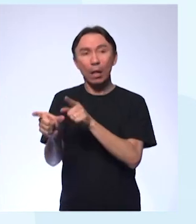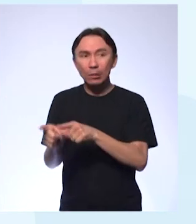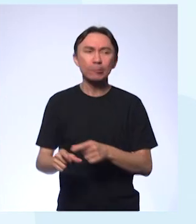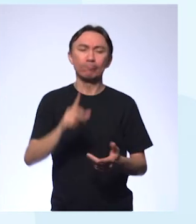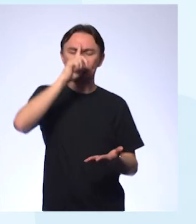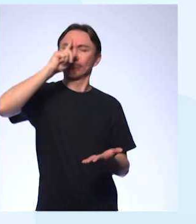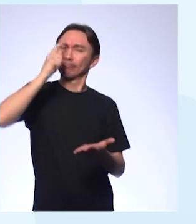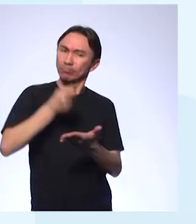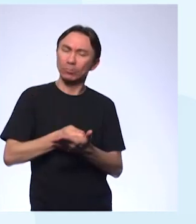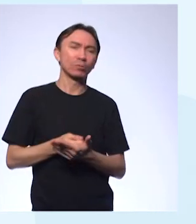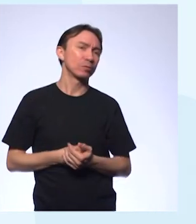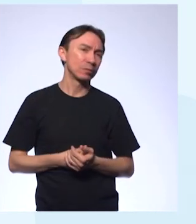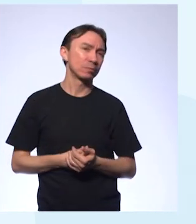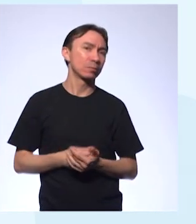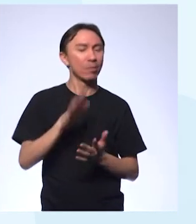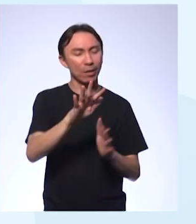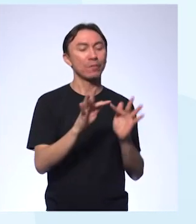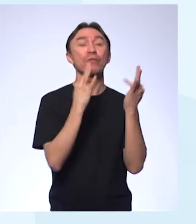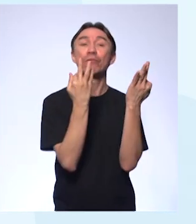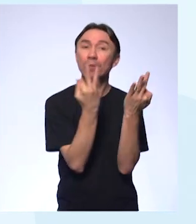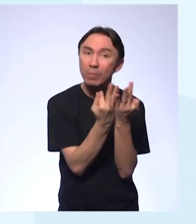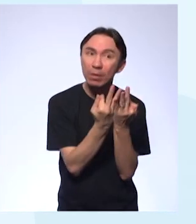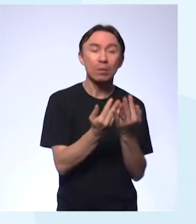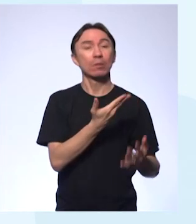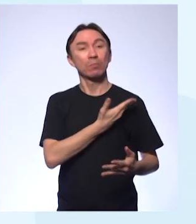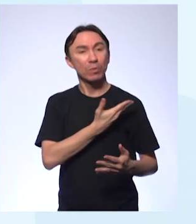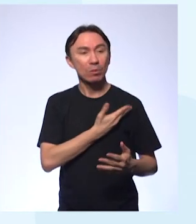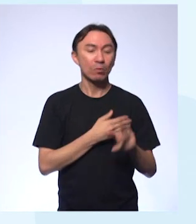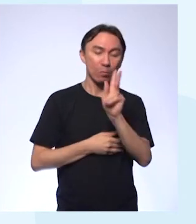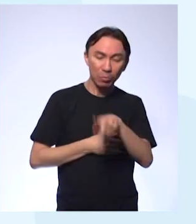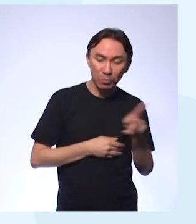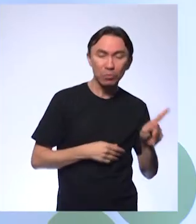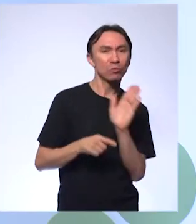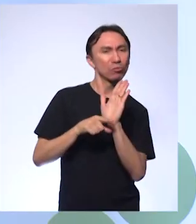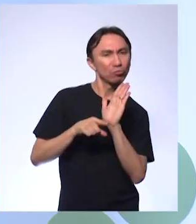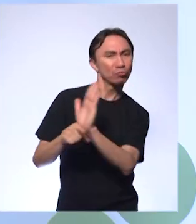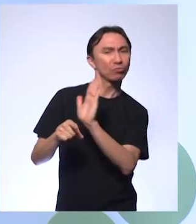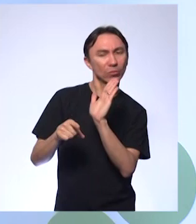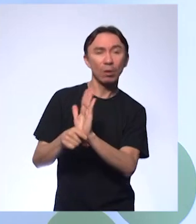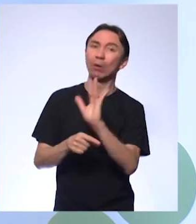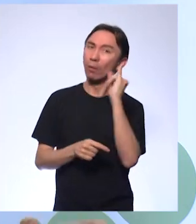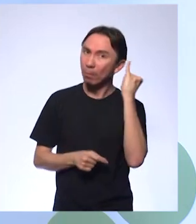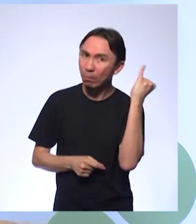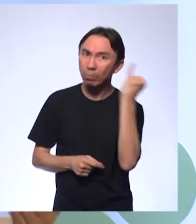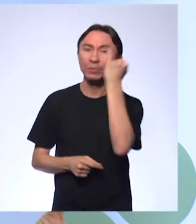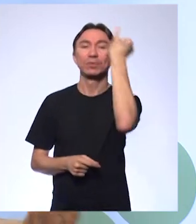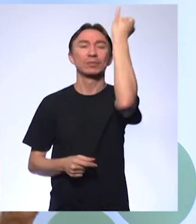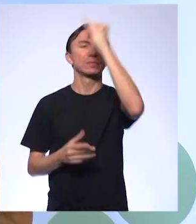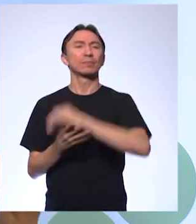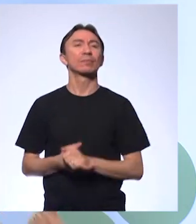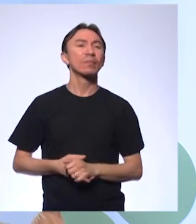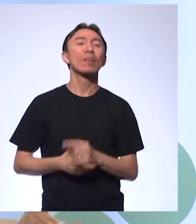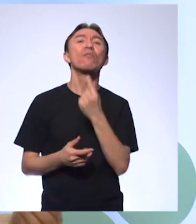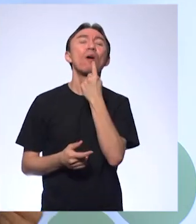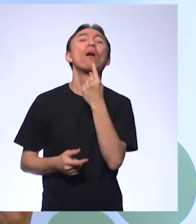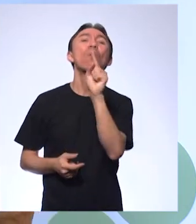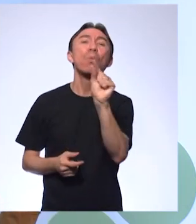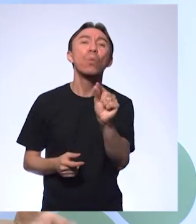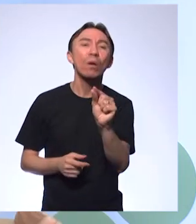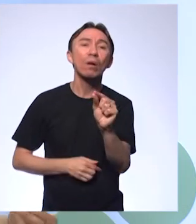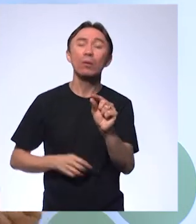o apoio da família, dos amigos e dos professores é fundamental. Então, está falando do quê? Do esforço,